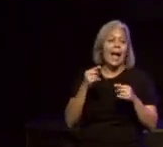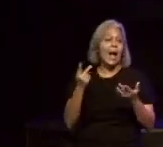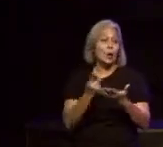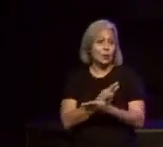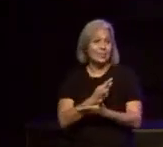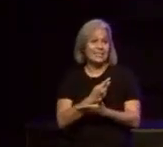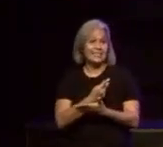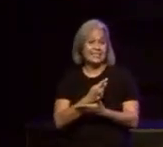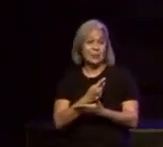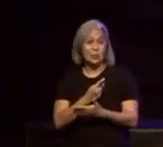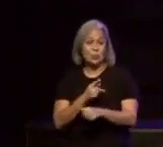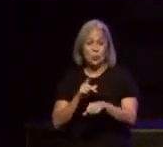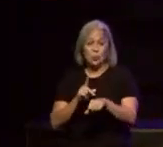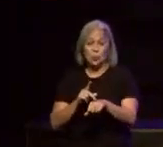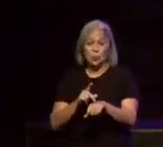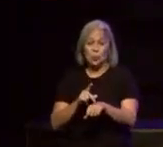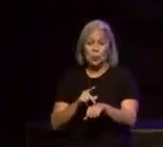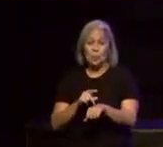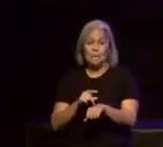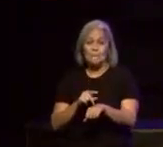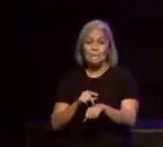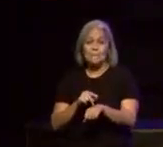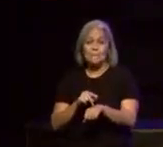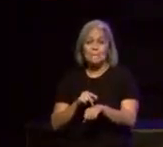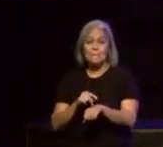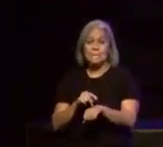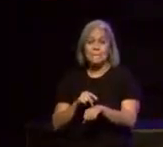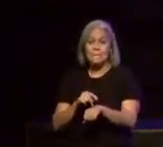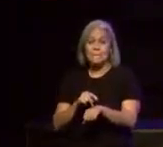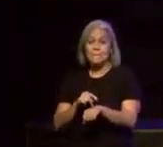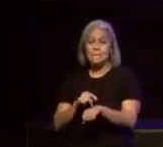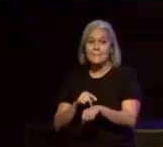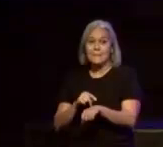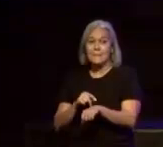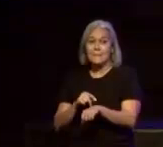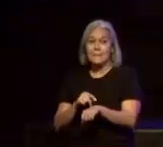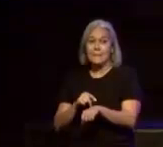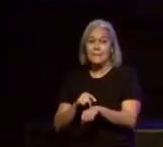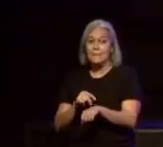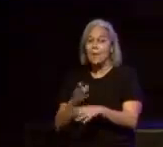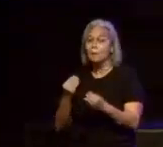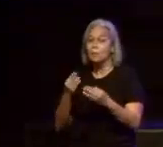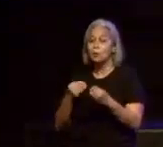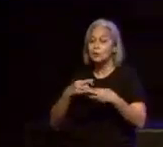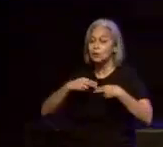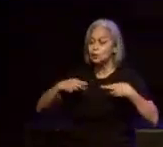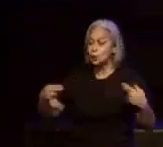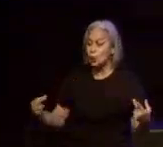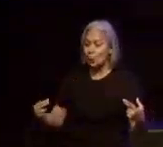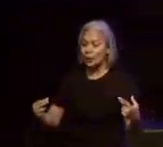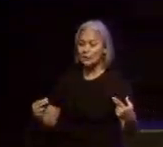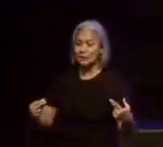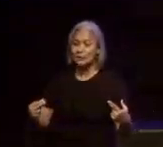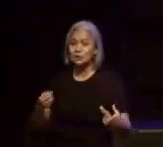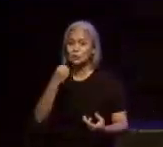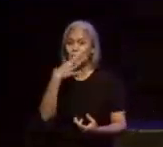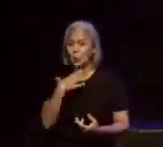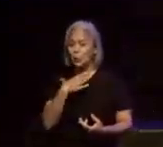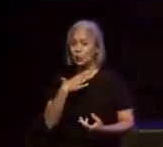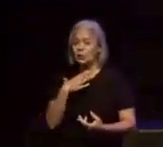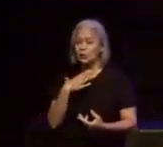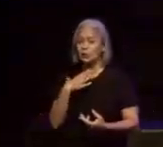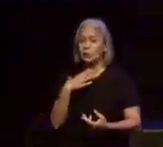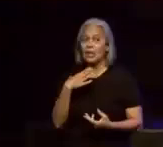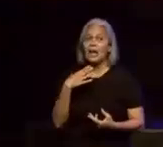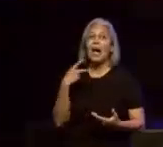o individualismo. A gente não esquece, a gente vê isso o tempo todo. Muitas coisas boas, muito do que